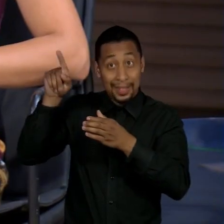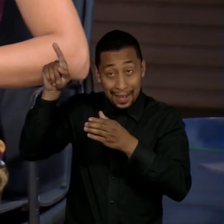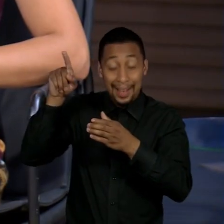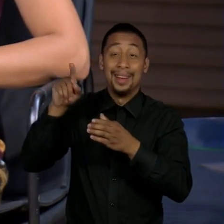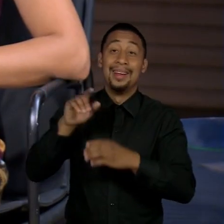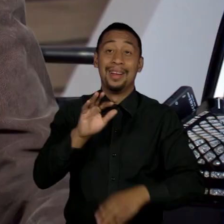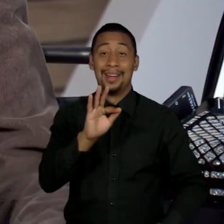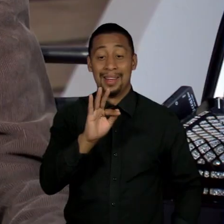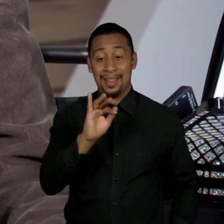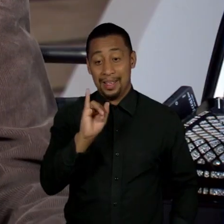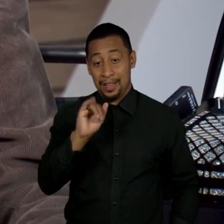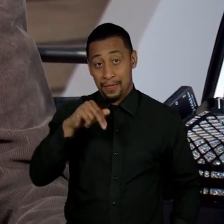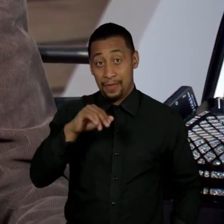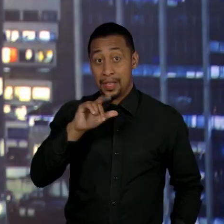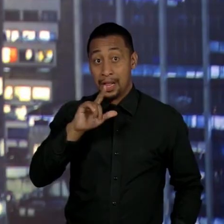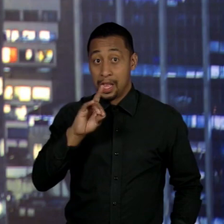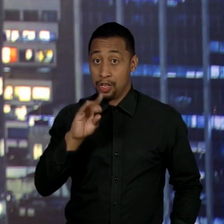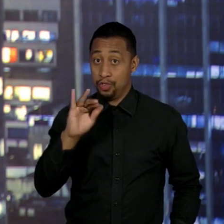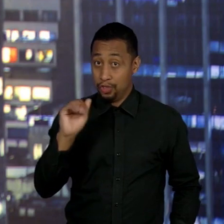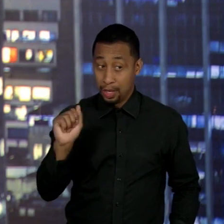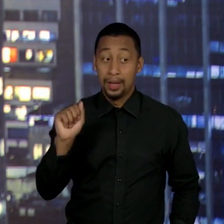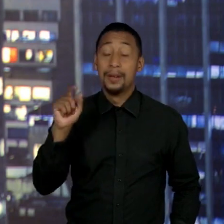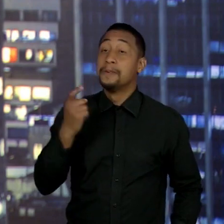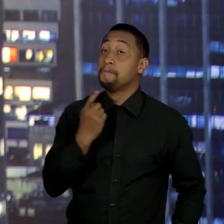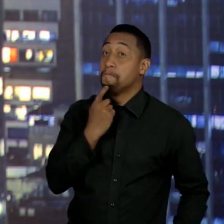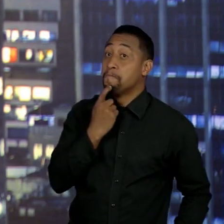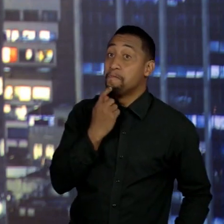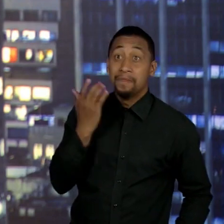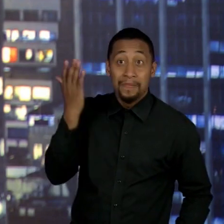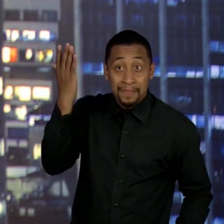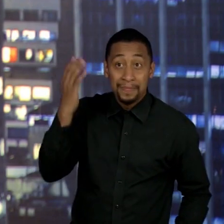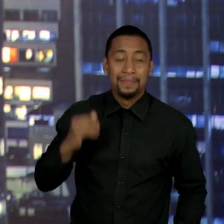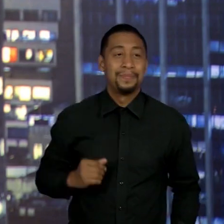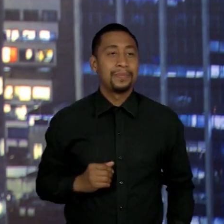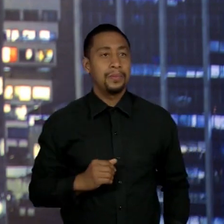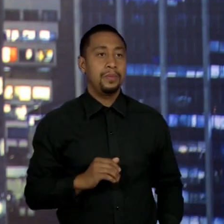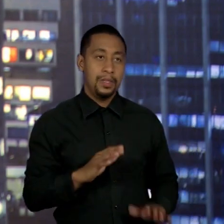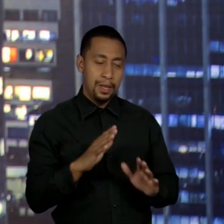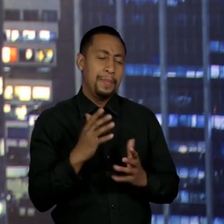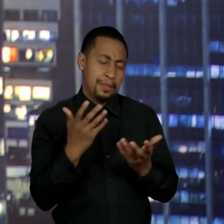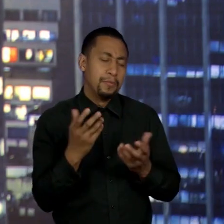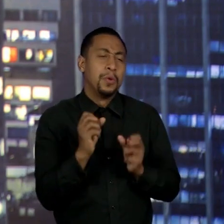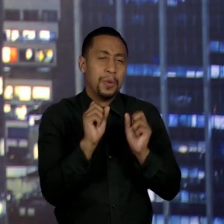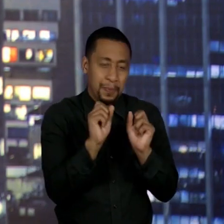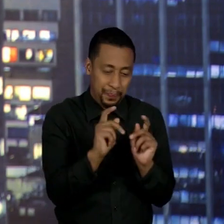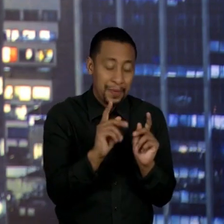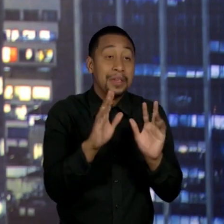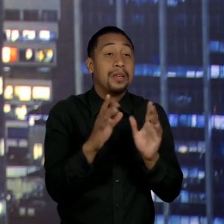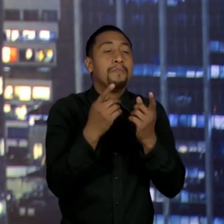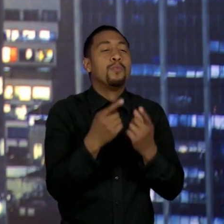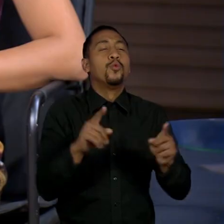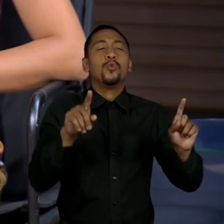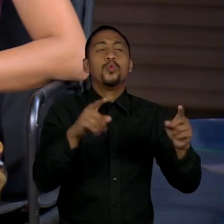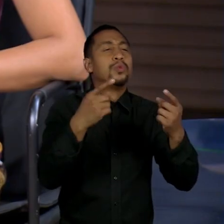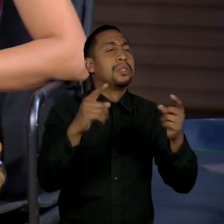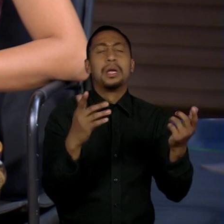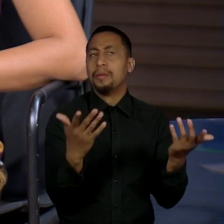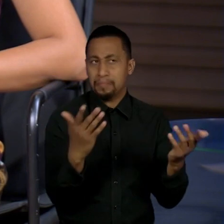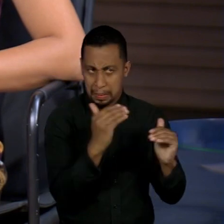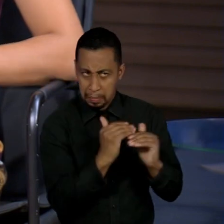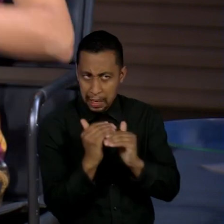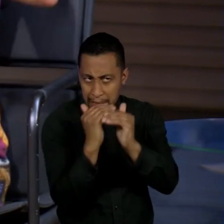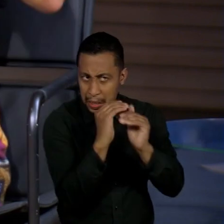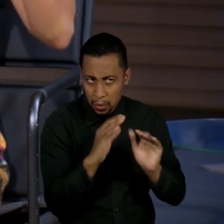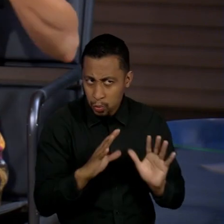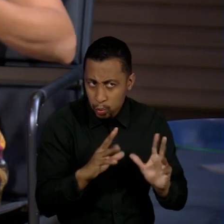é muito bonito. E o que dizer da música? A música também, né? Elemento comum em todas elas, né? Claro, elemento comum em